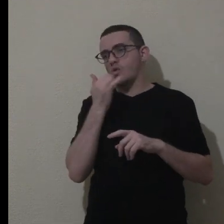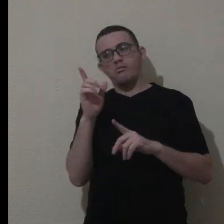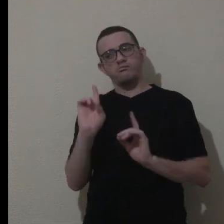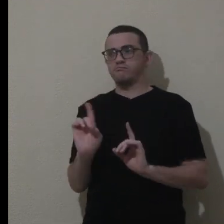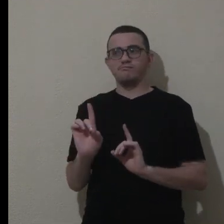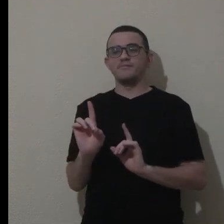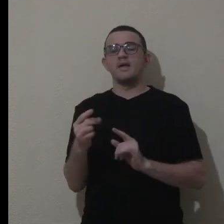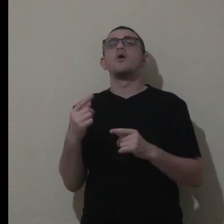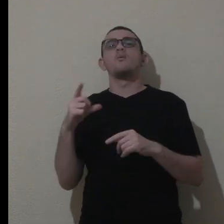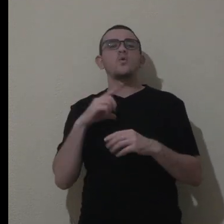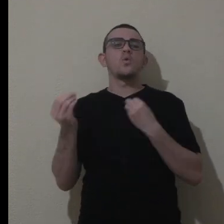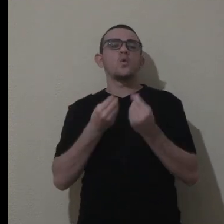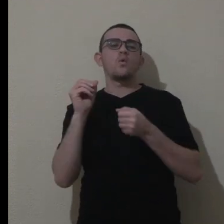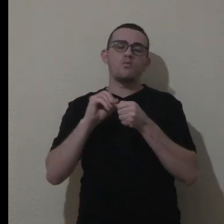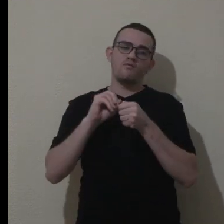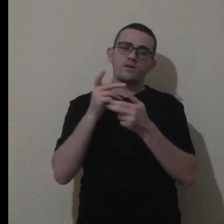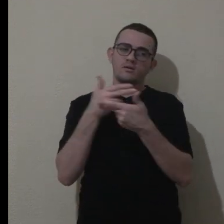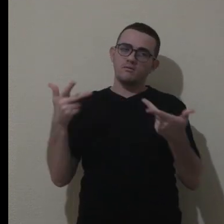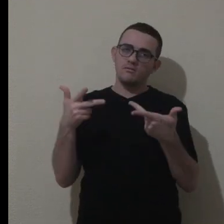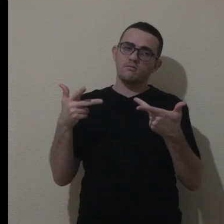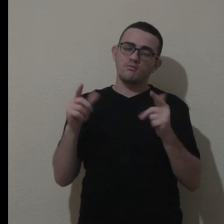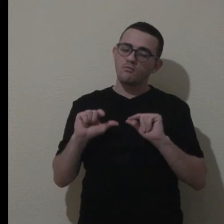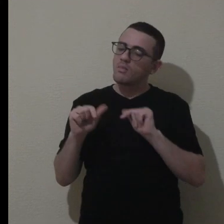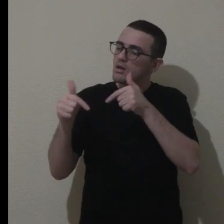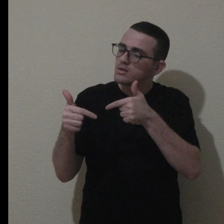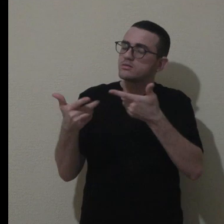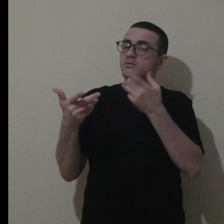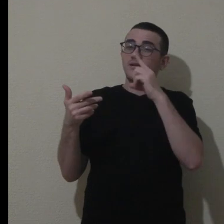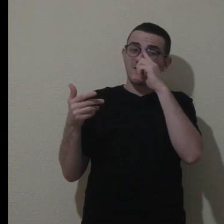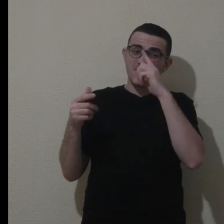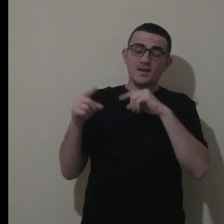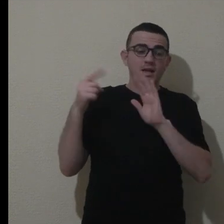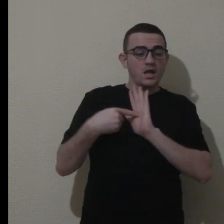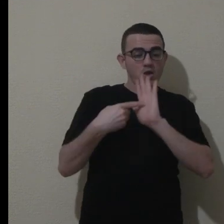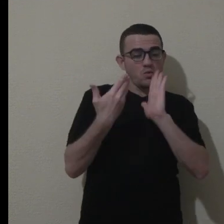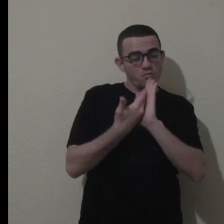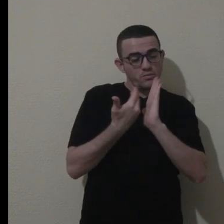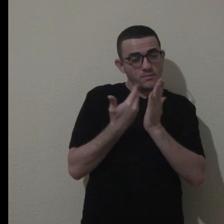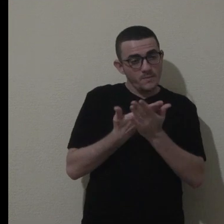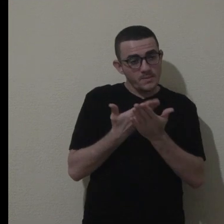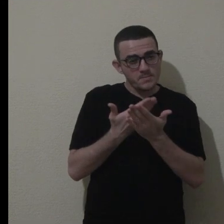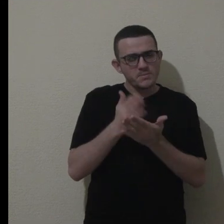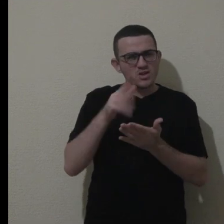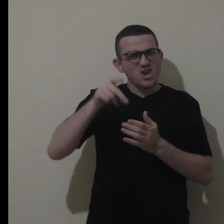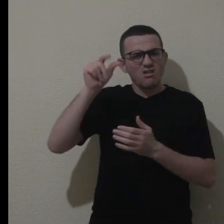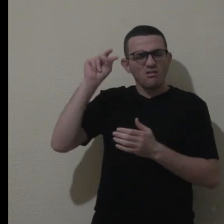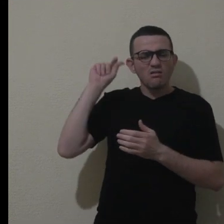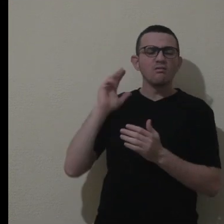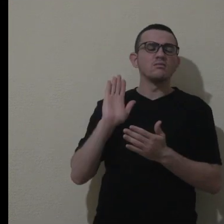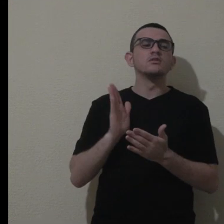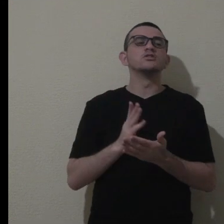de achar uma atividade física. E aqui é uma evidência no estudo já de algum